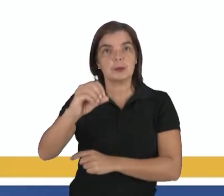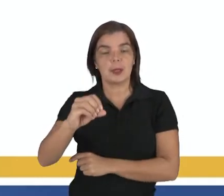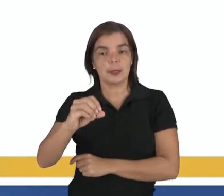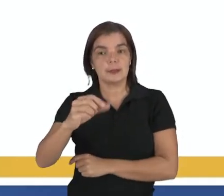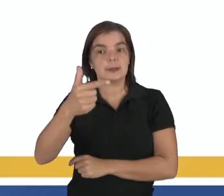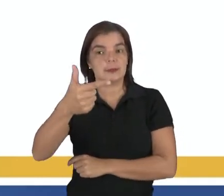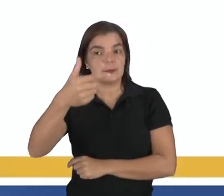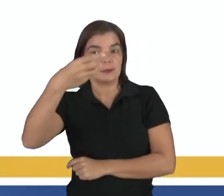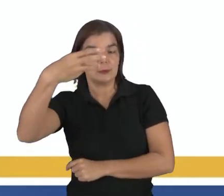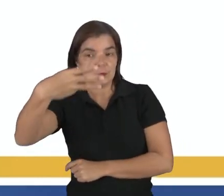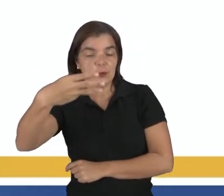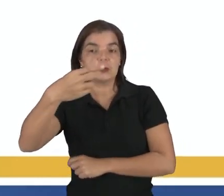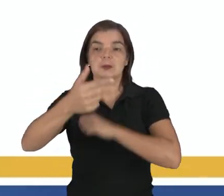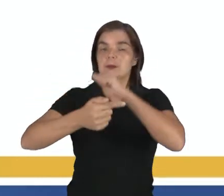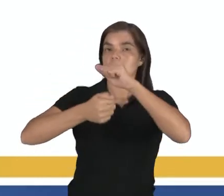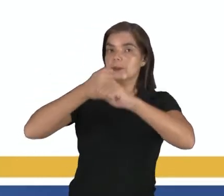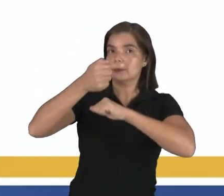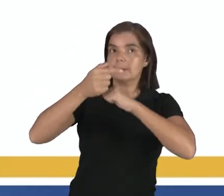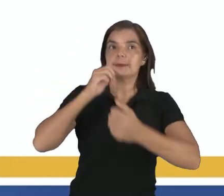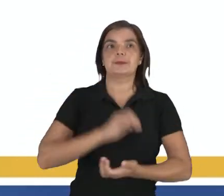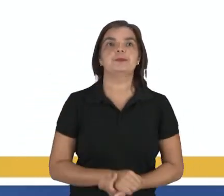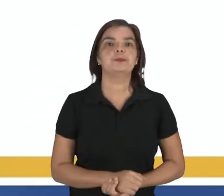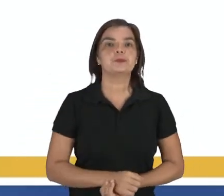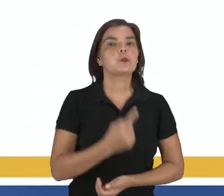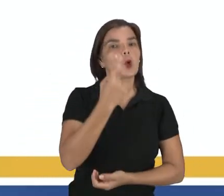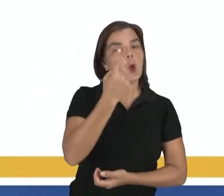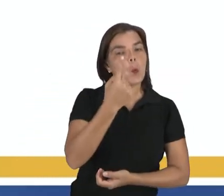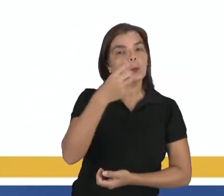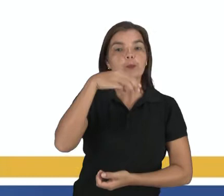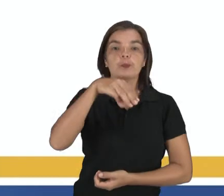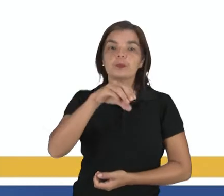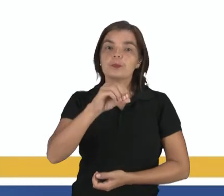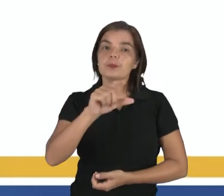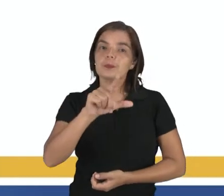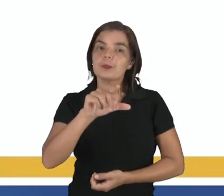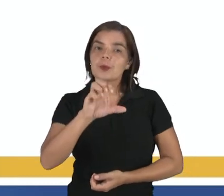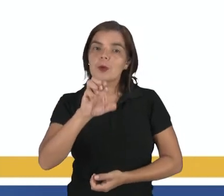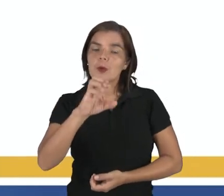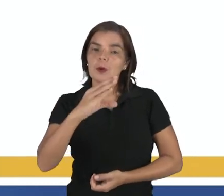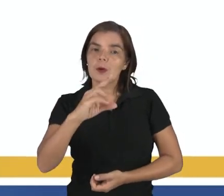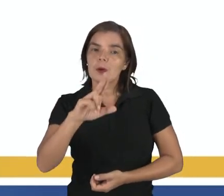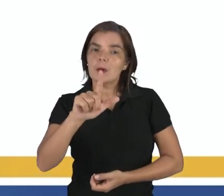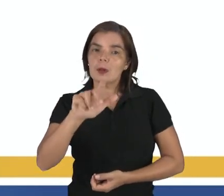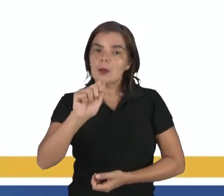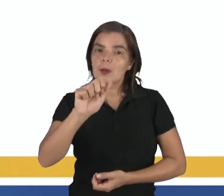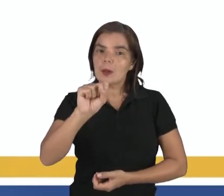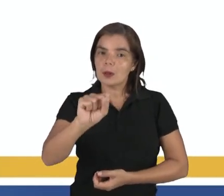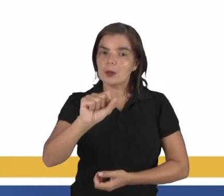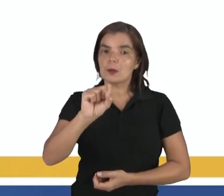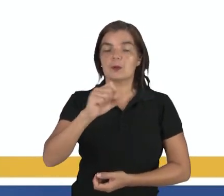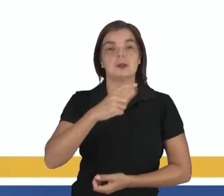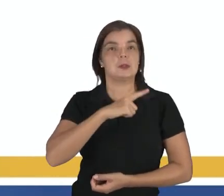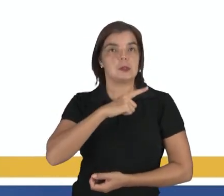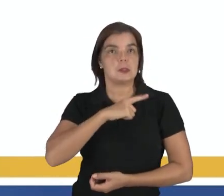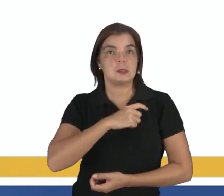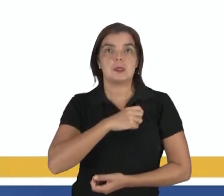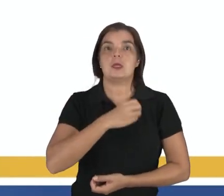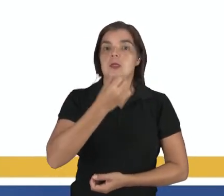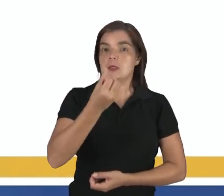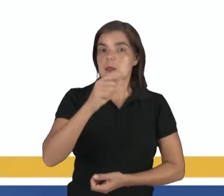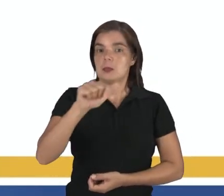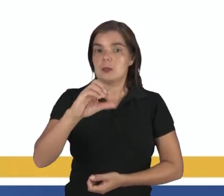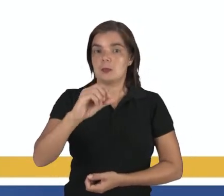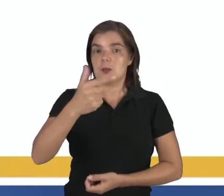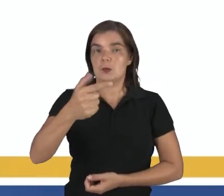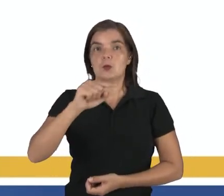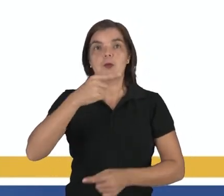6,02 vezes 10 a 23 átomos. 1 mol de moléculas contém